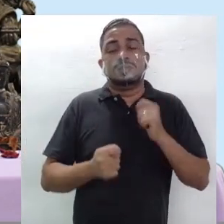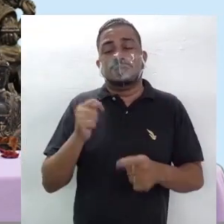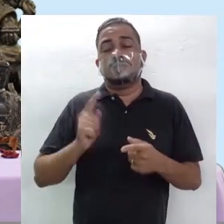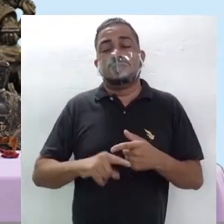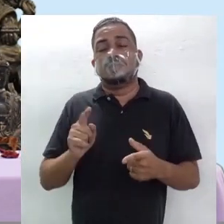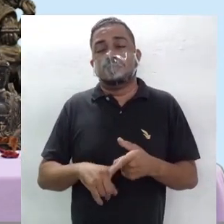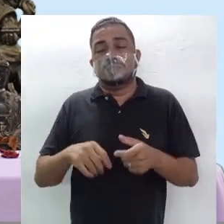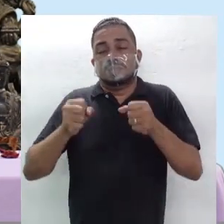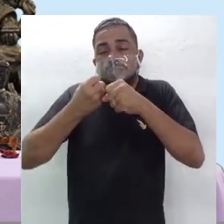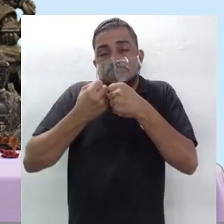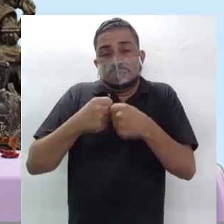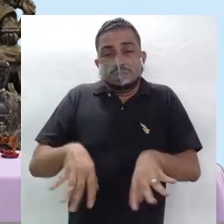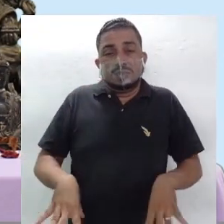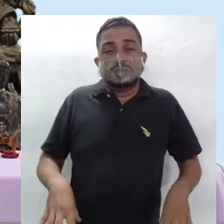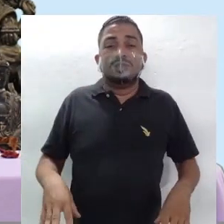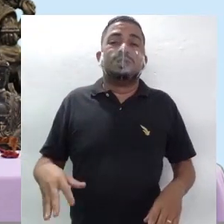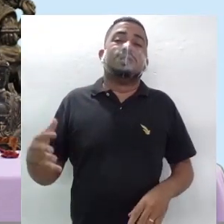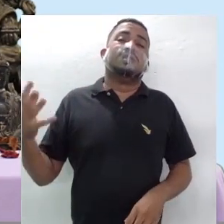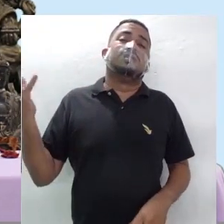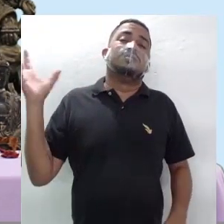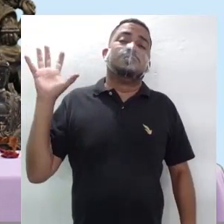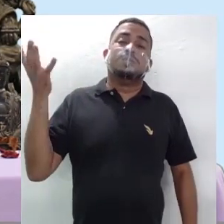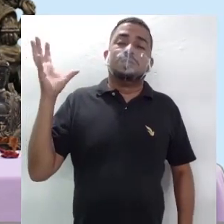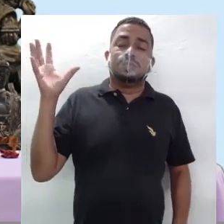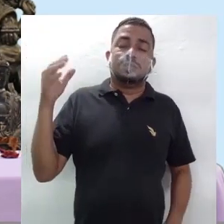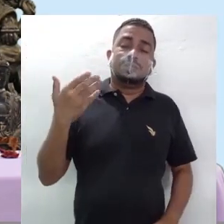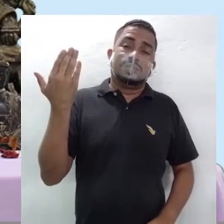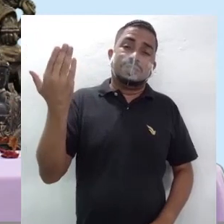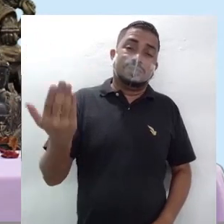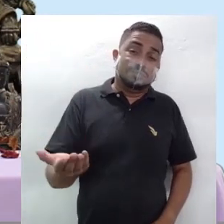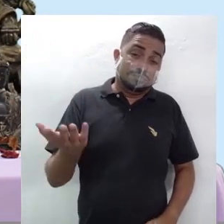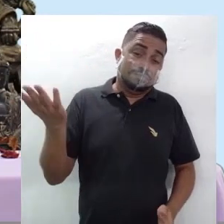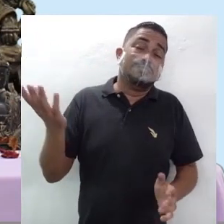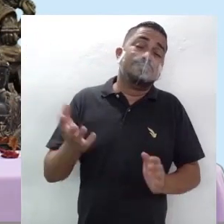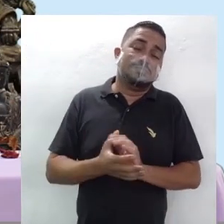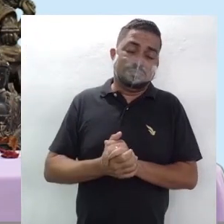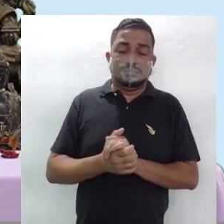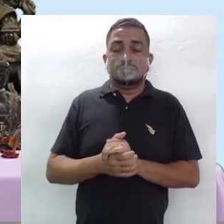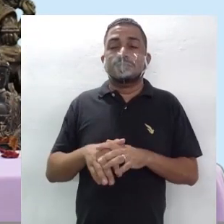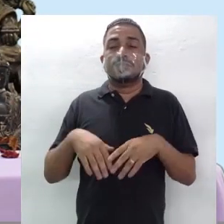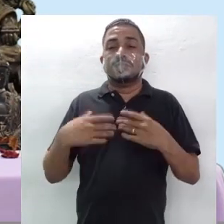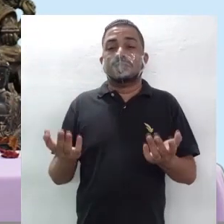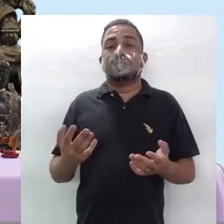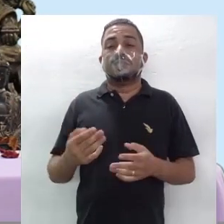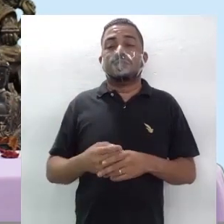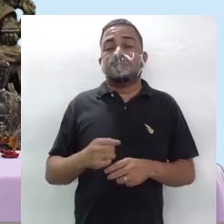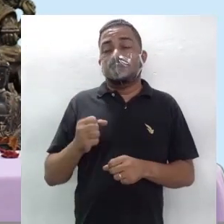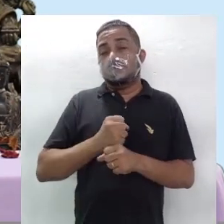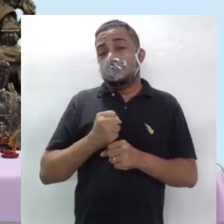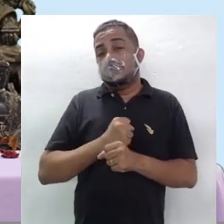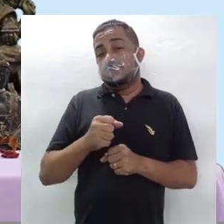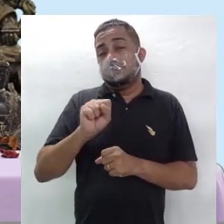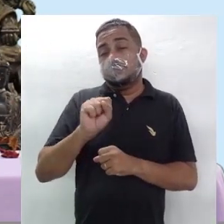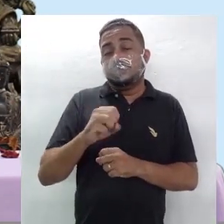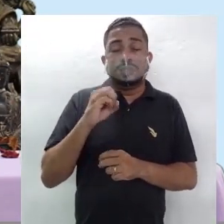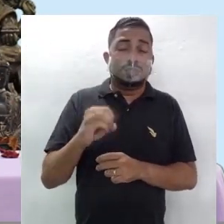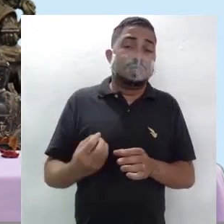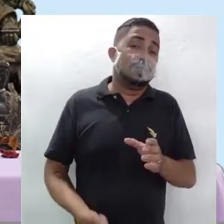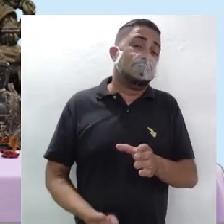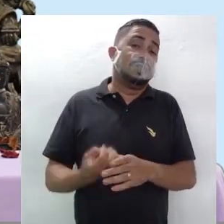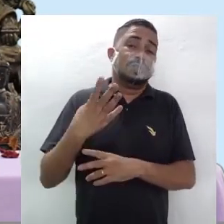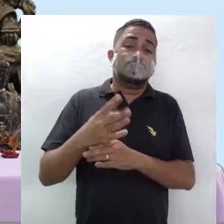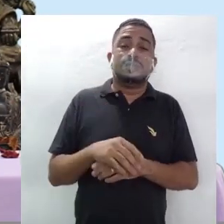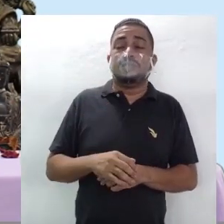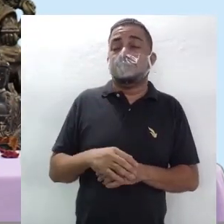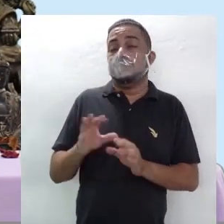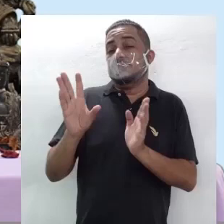econômico à degradação ambiental que está aí bem recente, né? Então, na década de